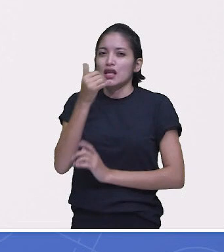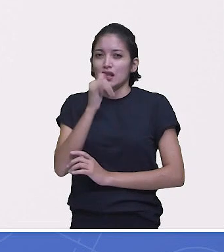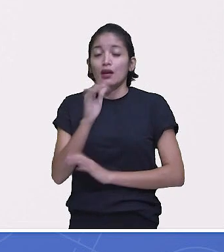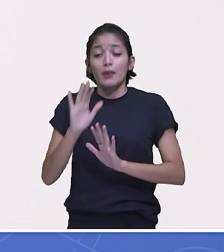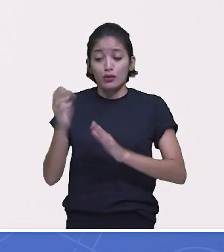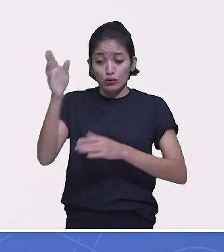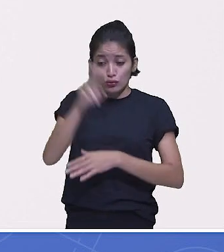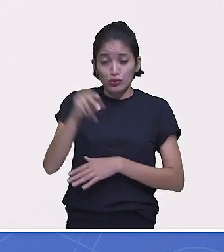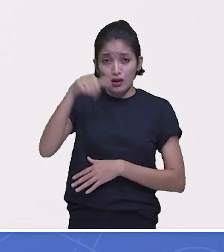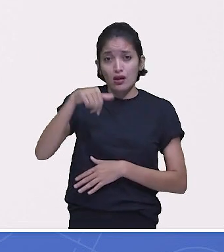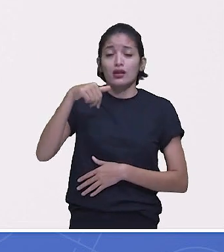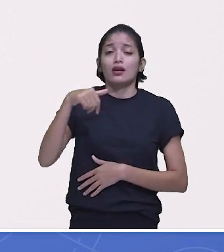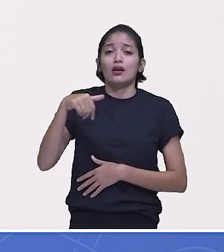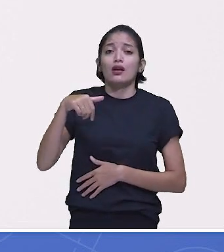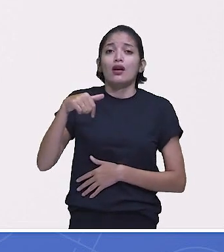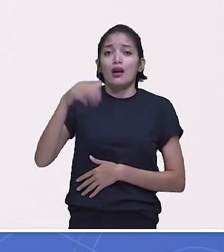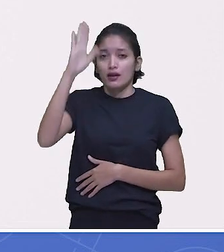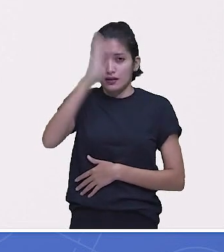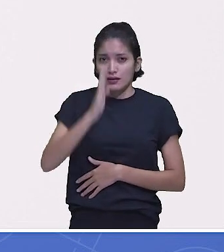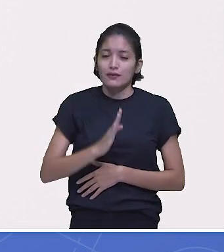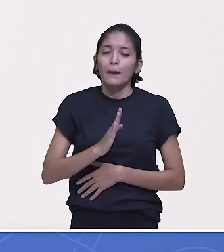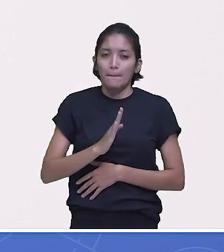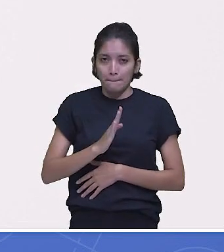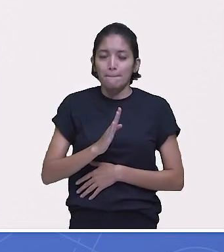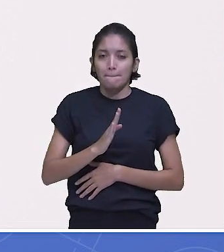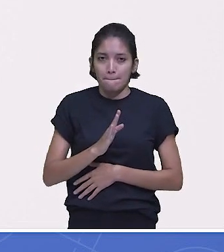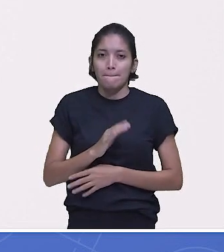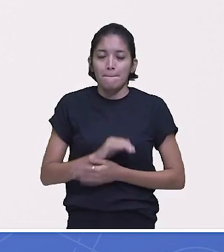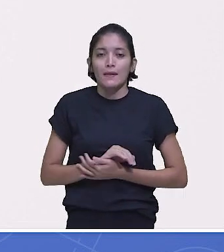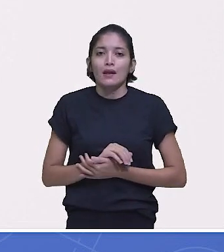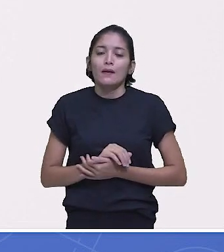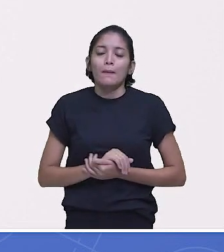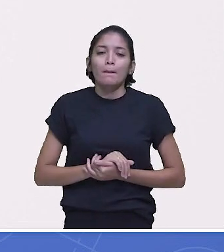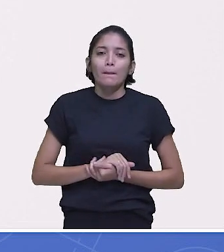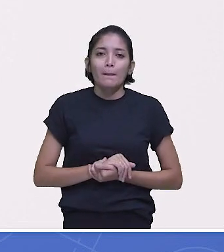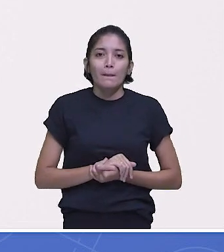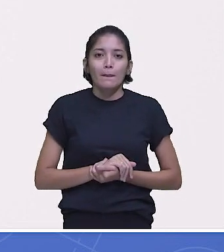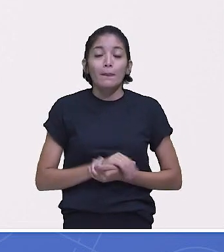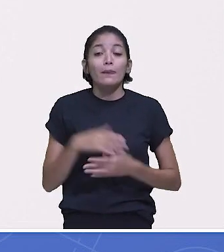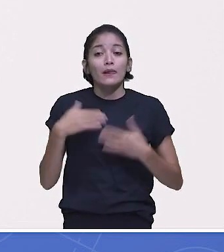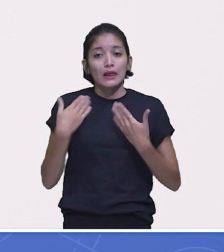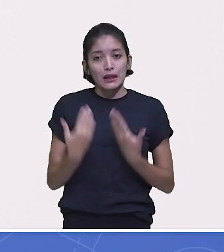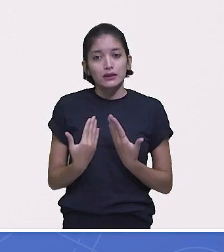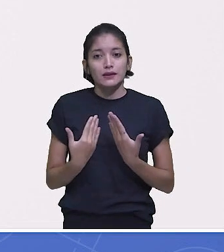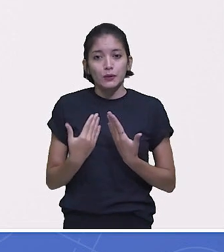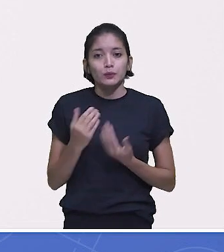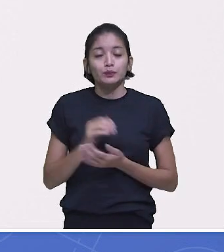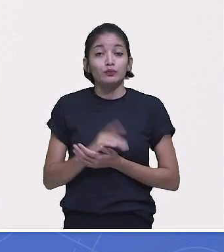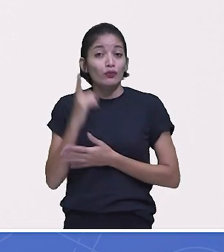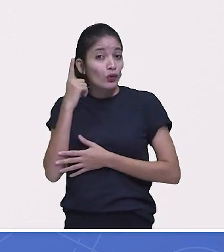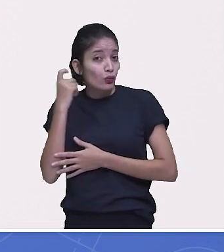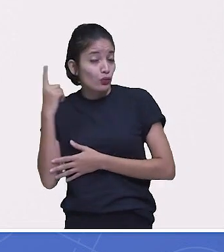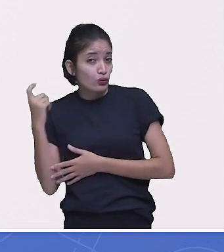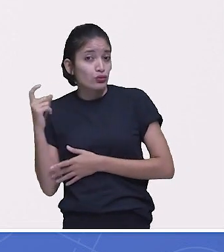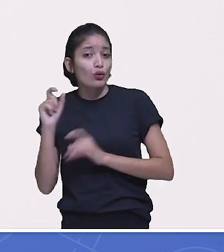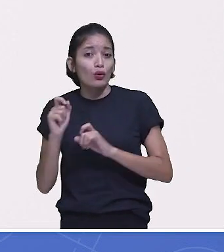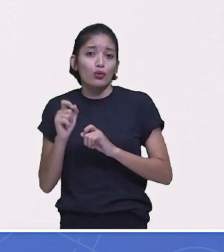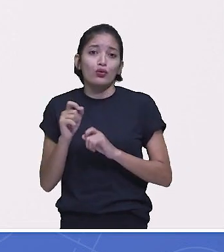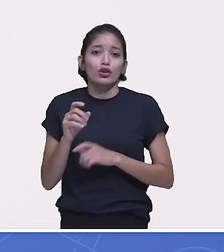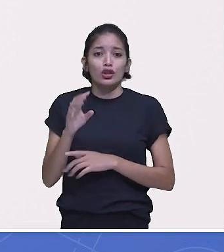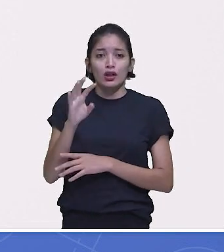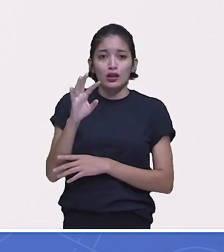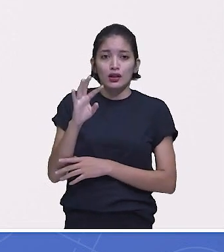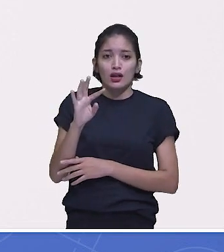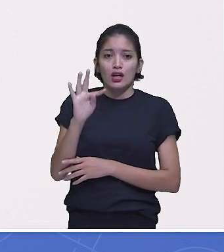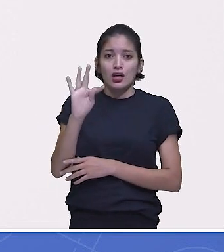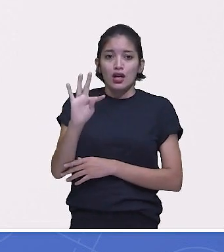né? Bastante usada aqui no Brasil, essa saudação. Portanto, esse som é che. E agora sim,